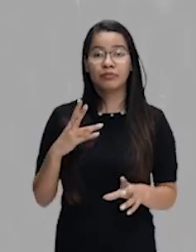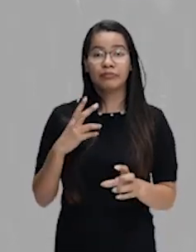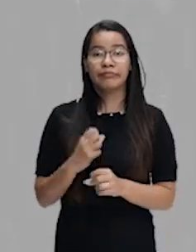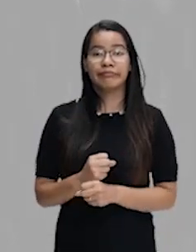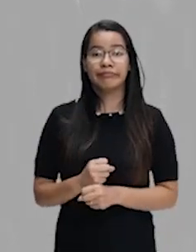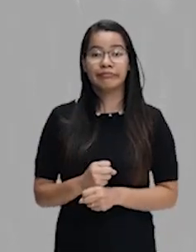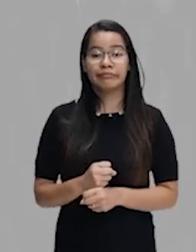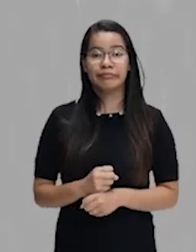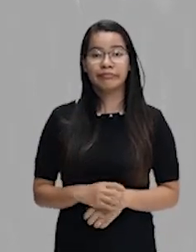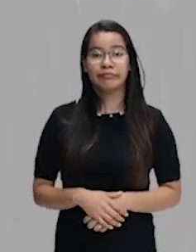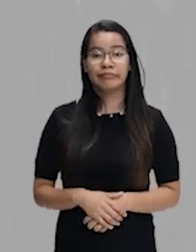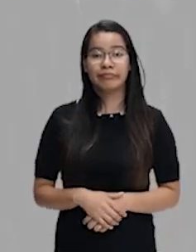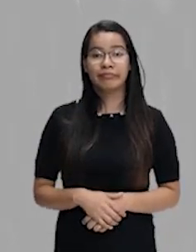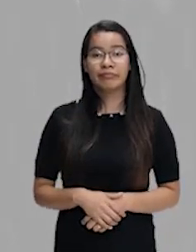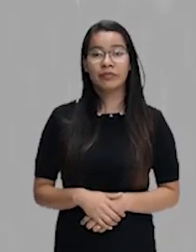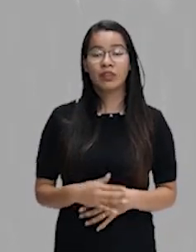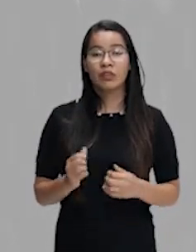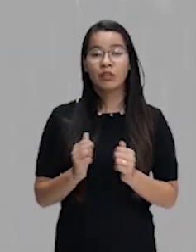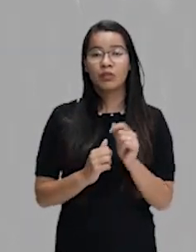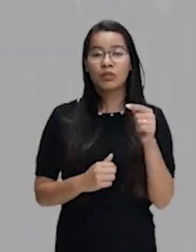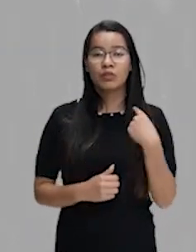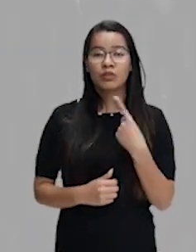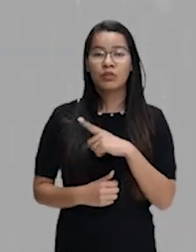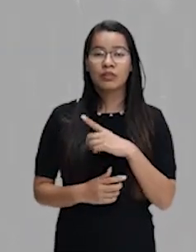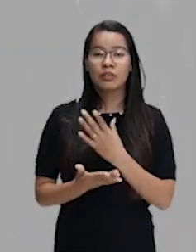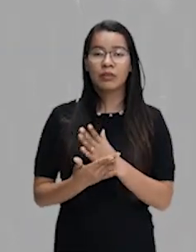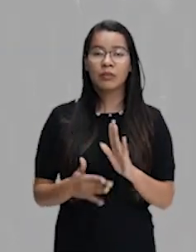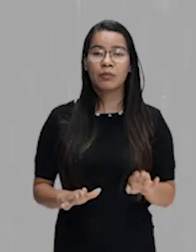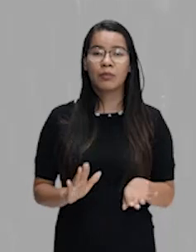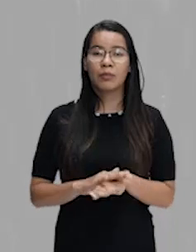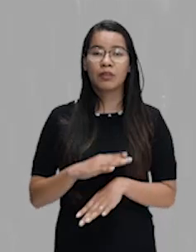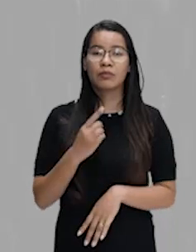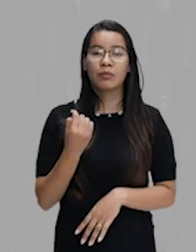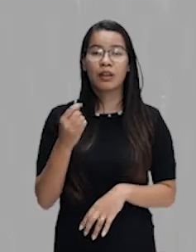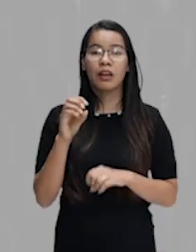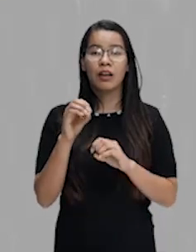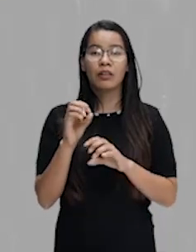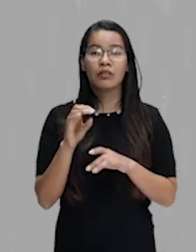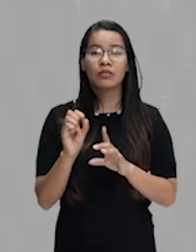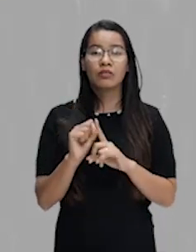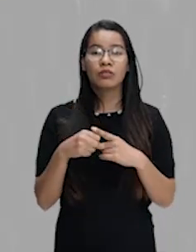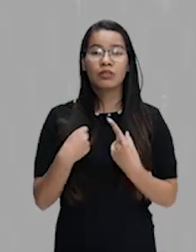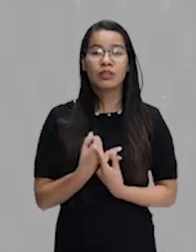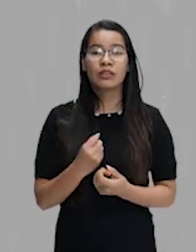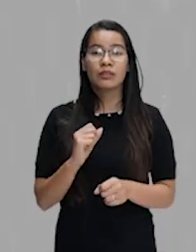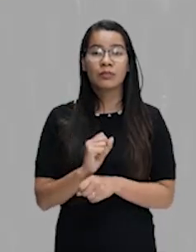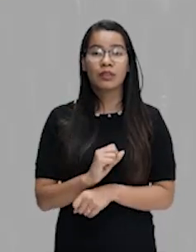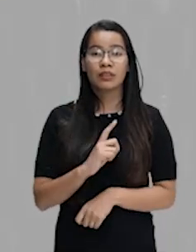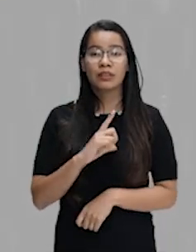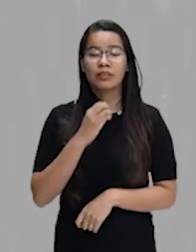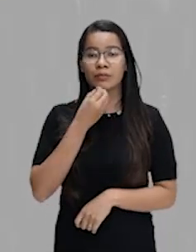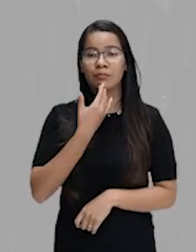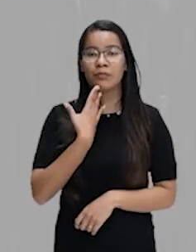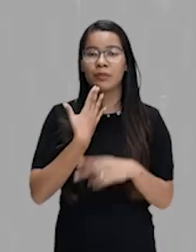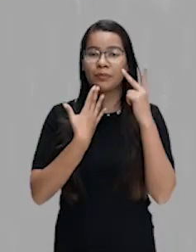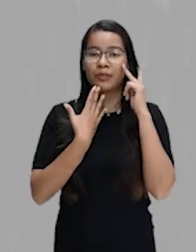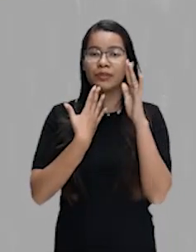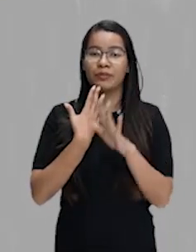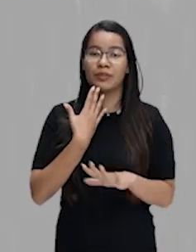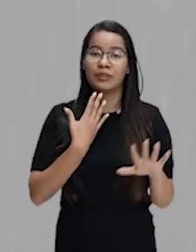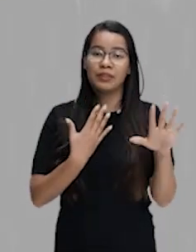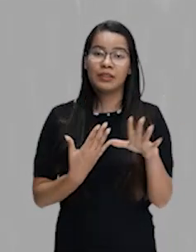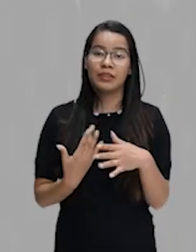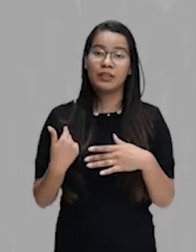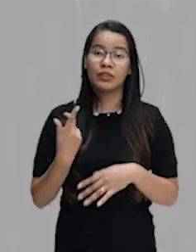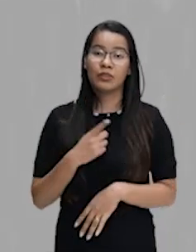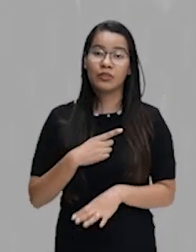perspectiva neoliberal. E com isso, meus queridos, a gente encerra mais uma aula de Sociologia. Espero que tenha sido boa e proveitosa para vocês